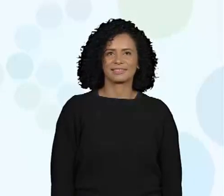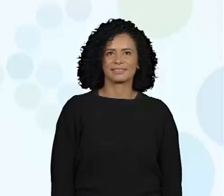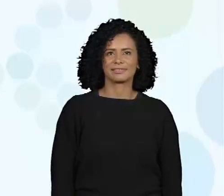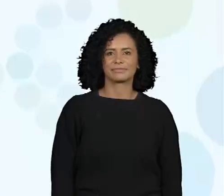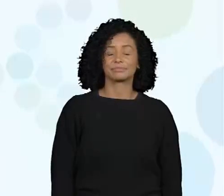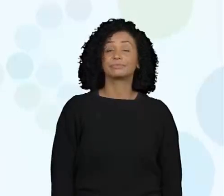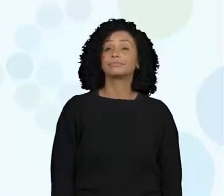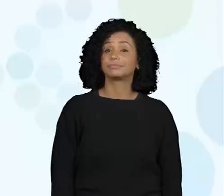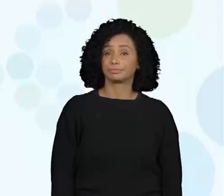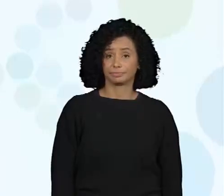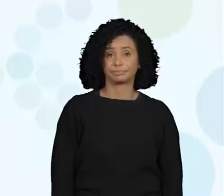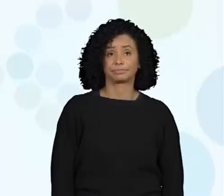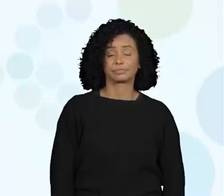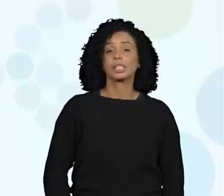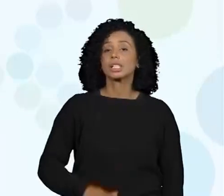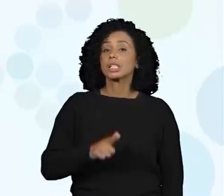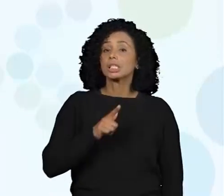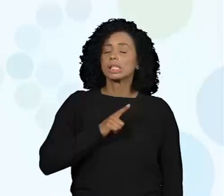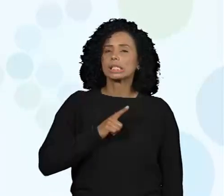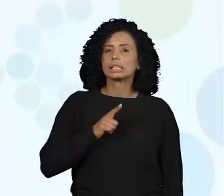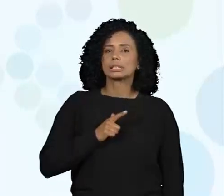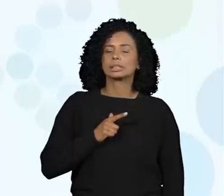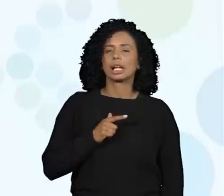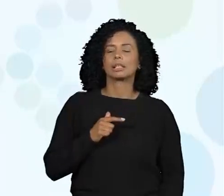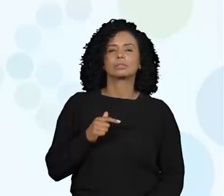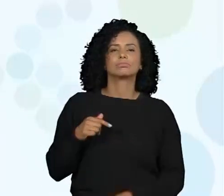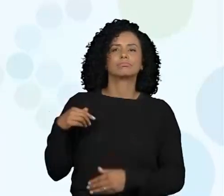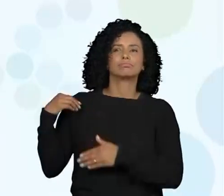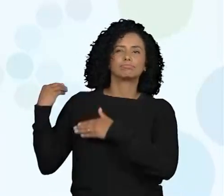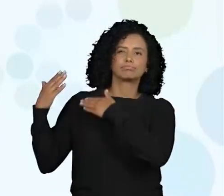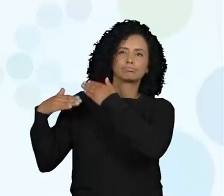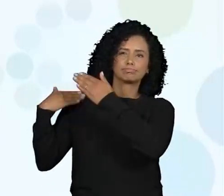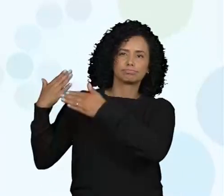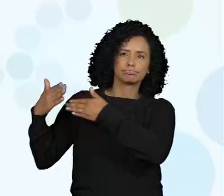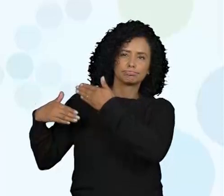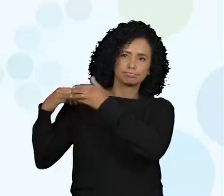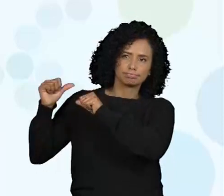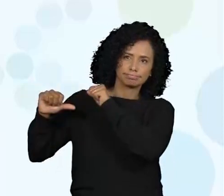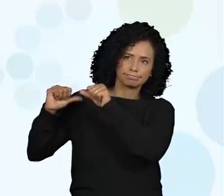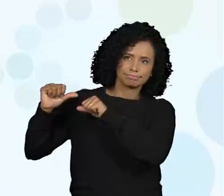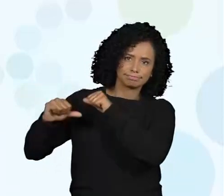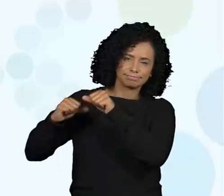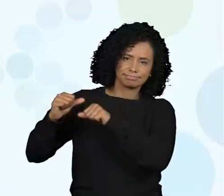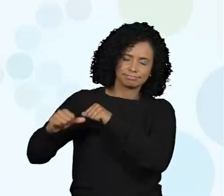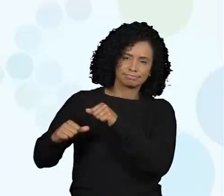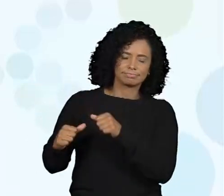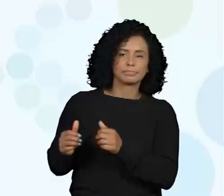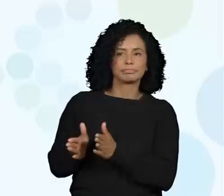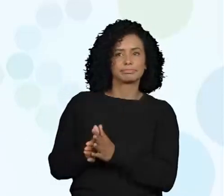As mudanças através do tempo. A nossa habilidade é a